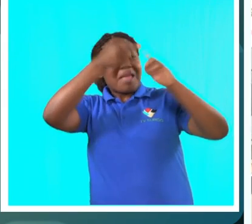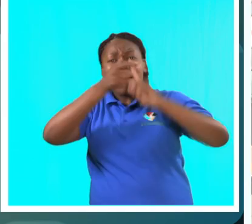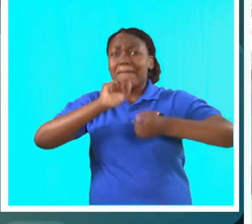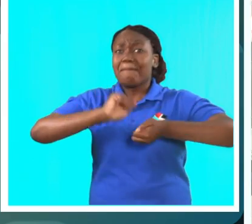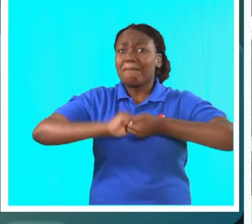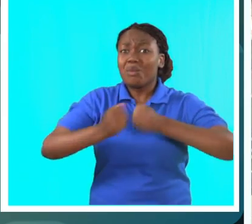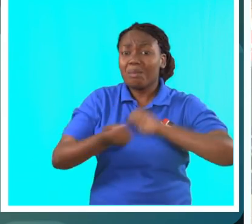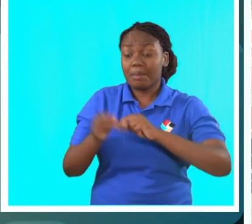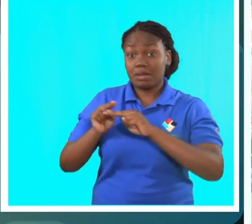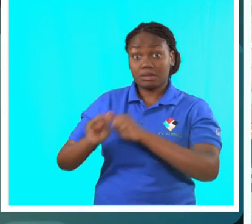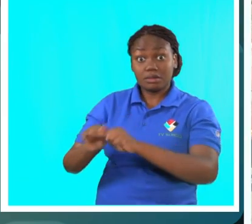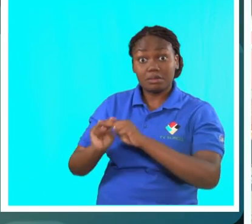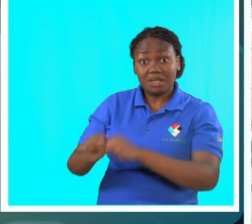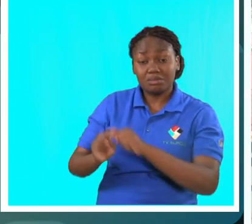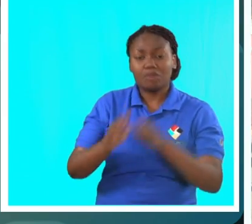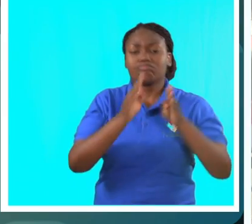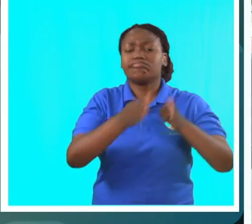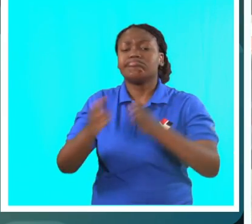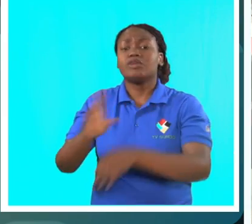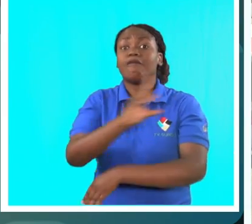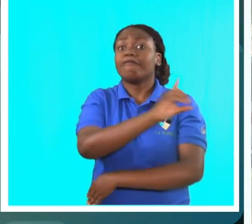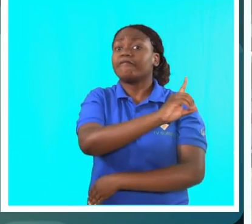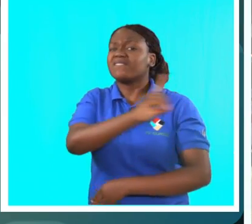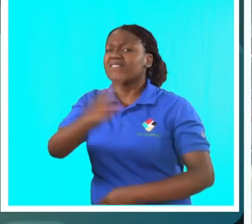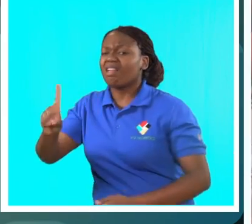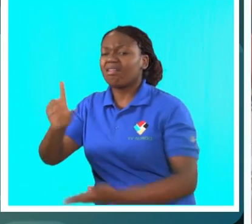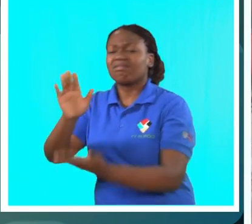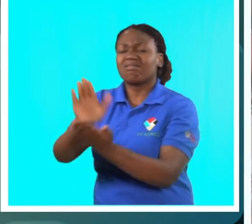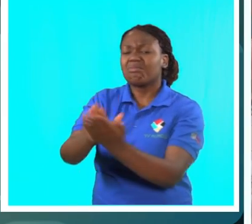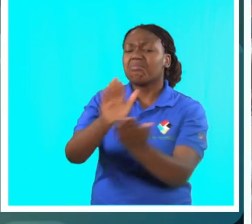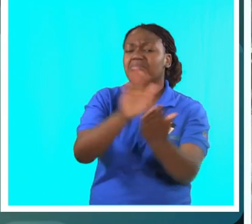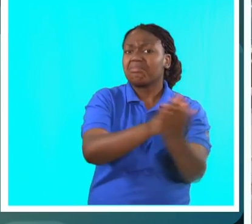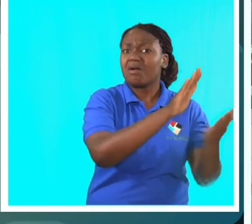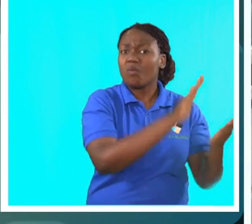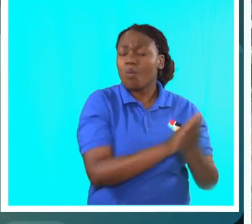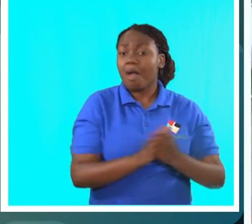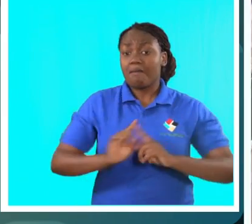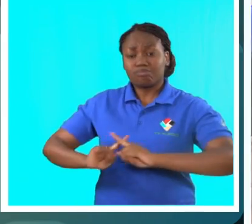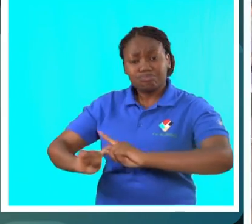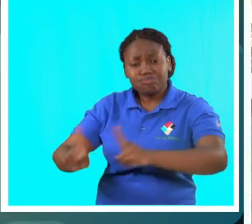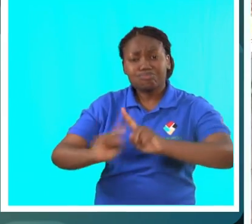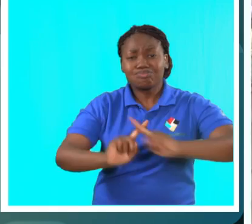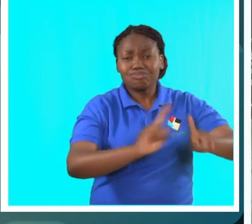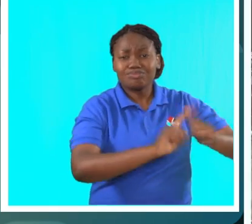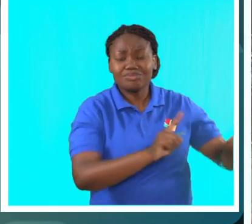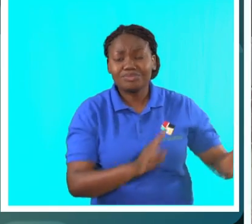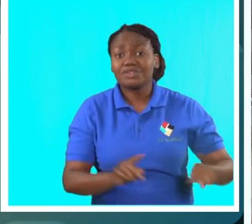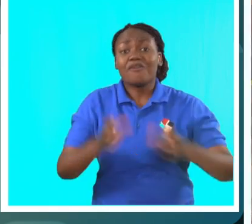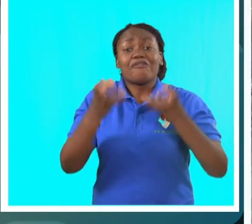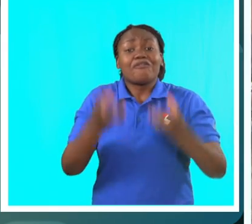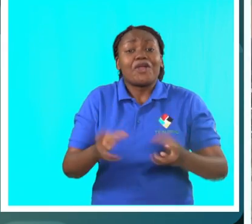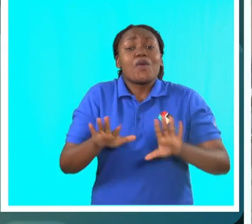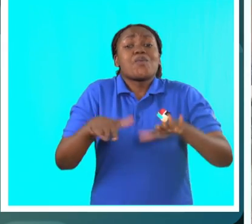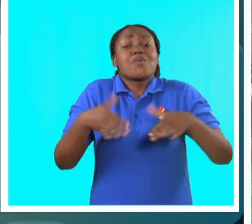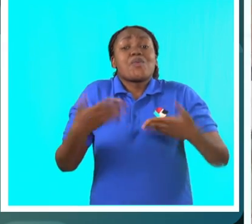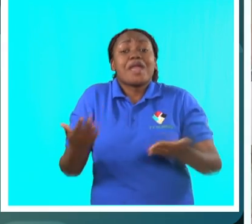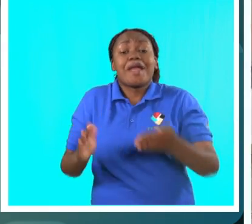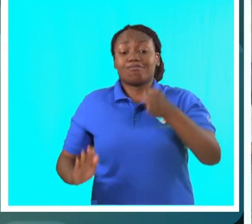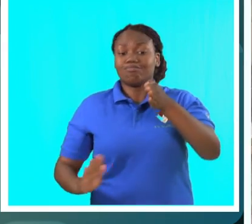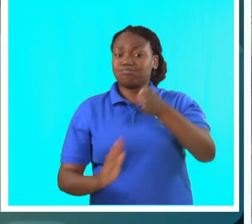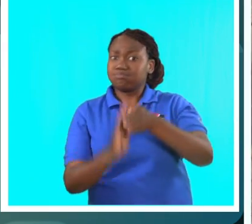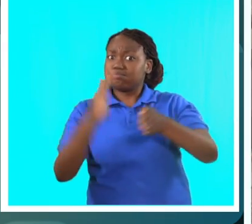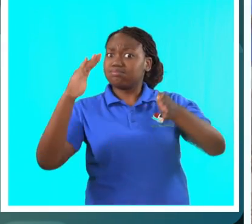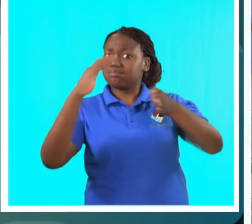pesoas com deficiência reclamam de falta de acessibilidade a serviços básicos Emi o transporte é o